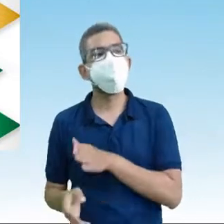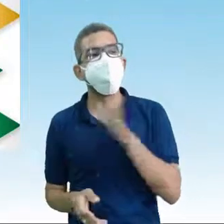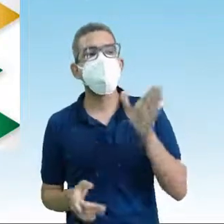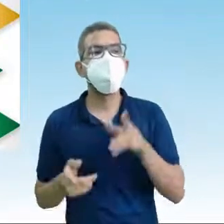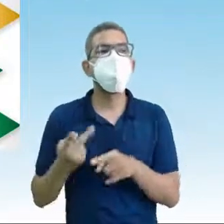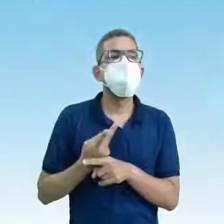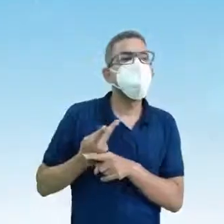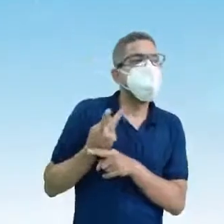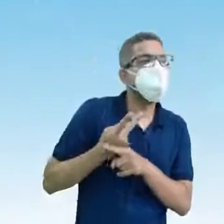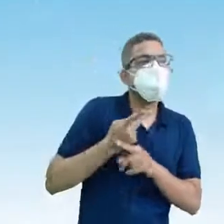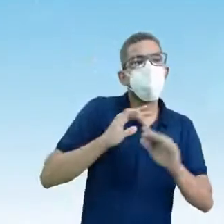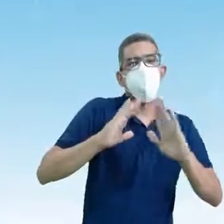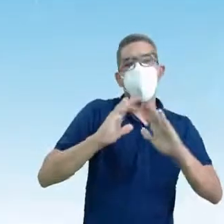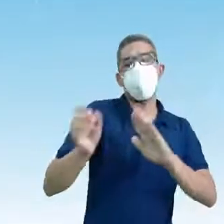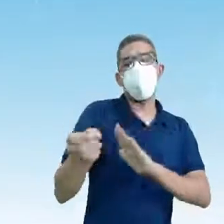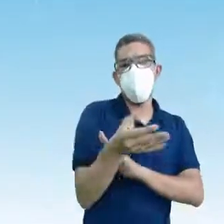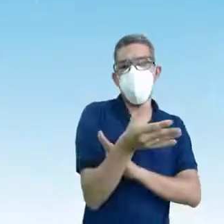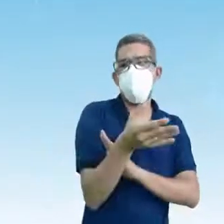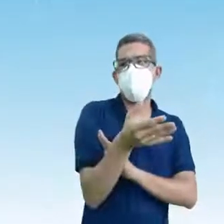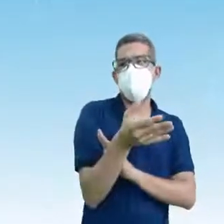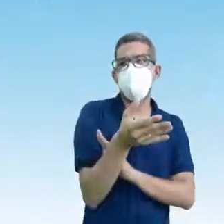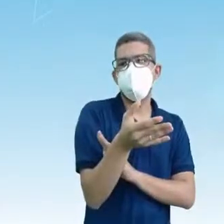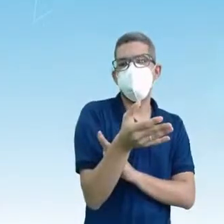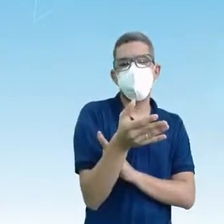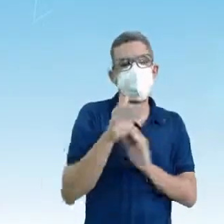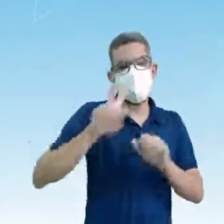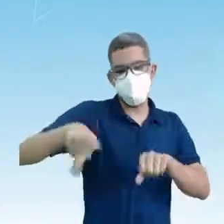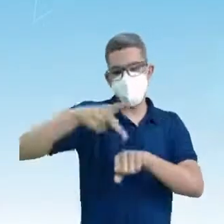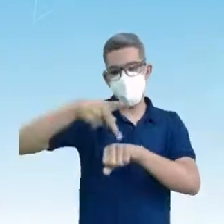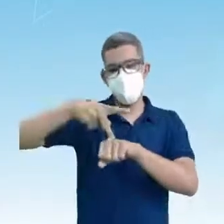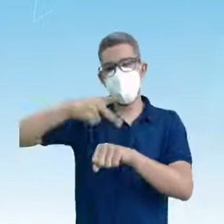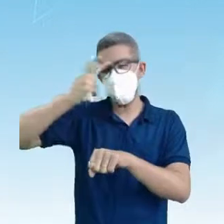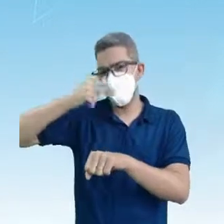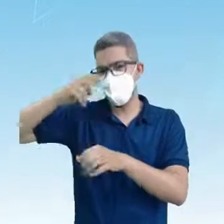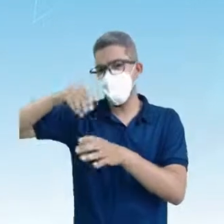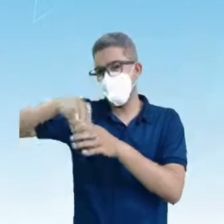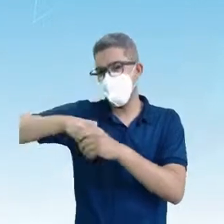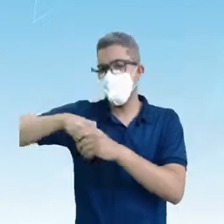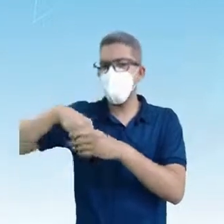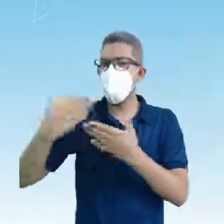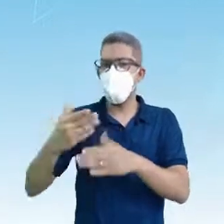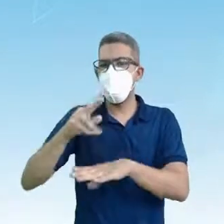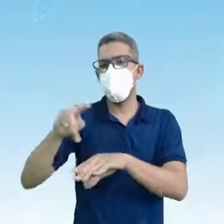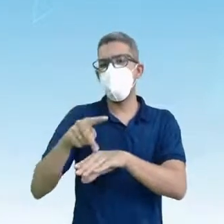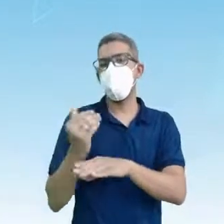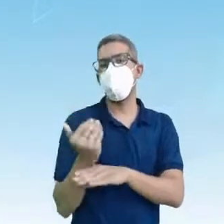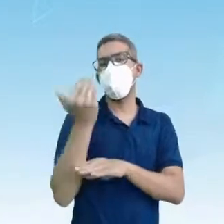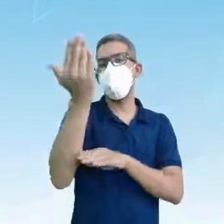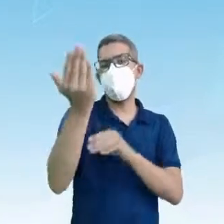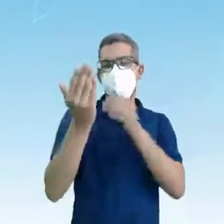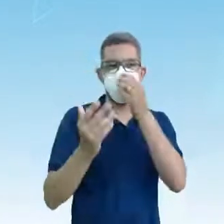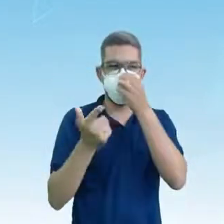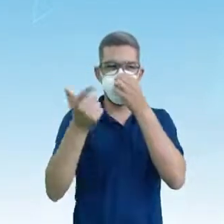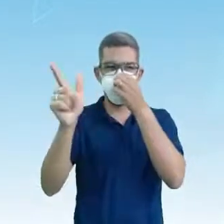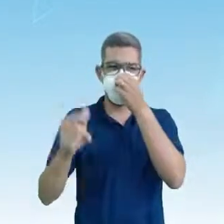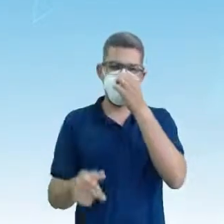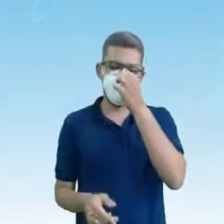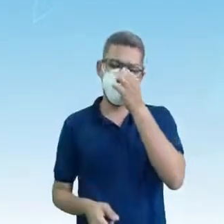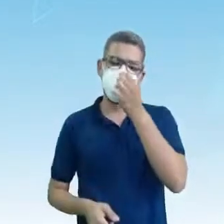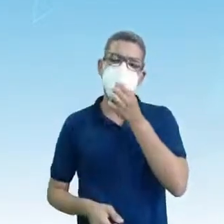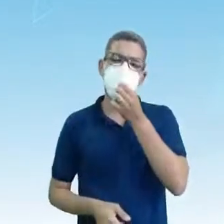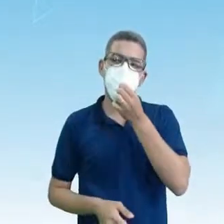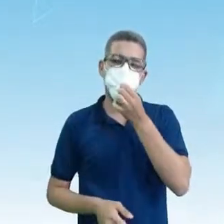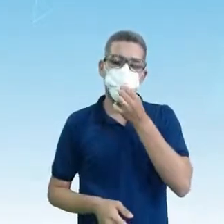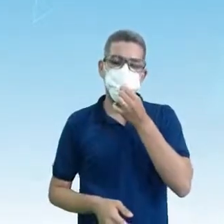um novo lar, seja internamente no país ou cruzando fronteiras. E este cenário